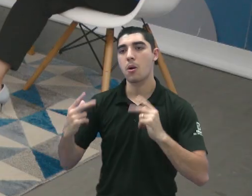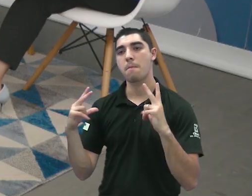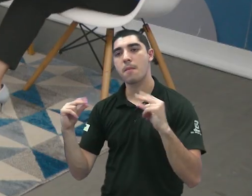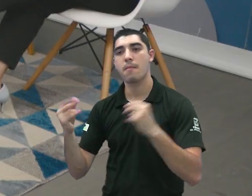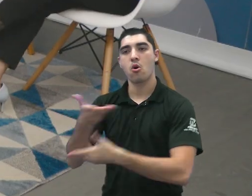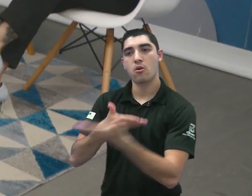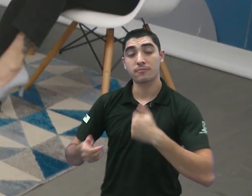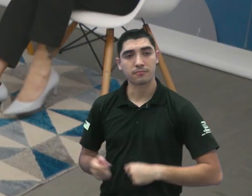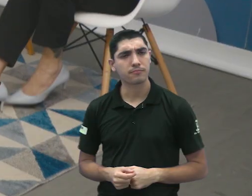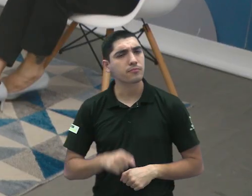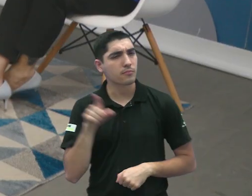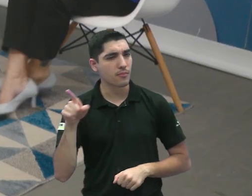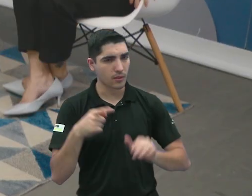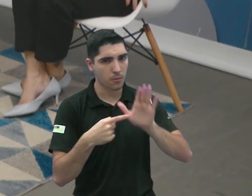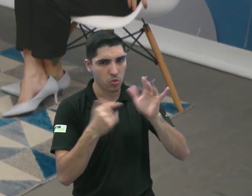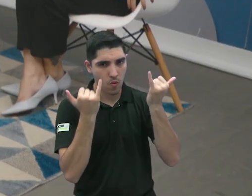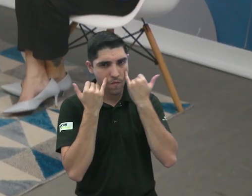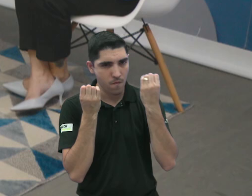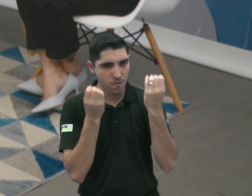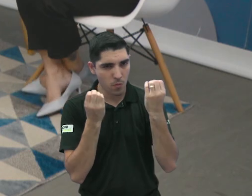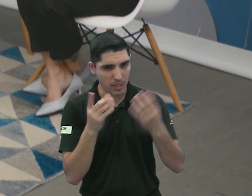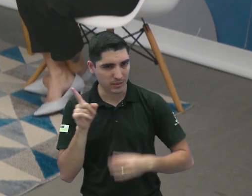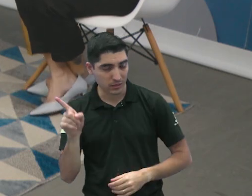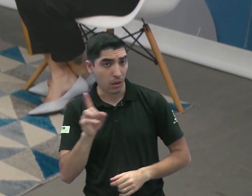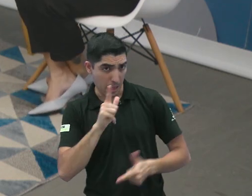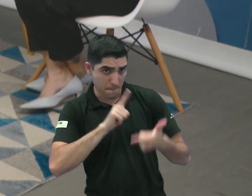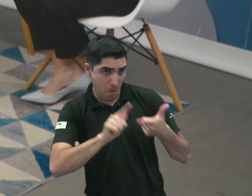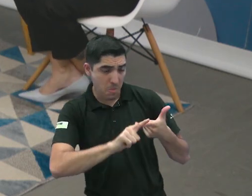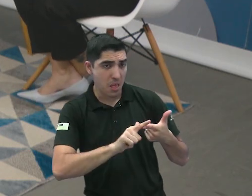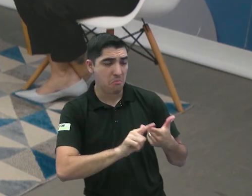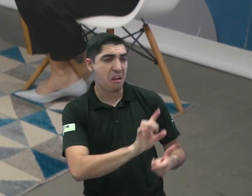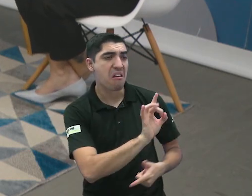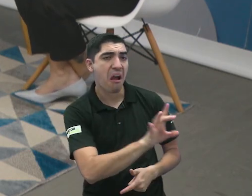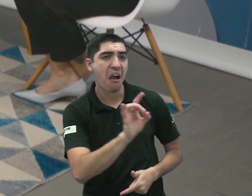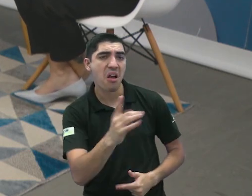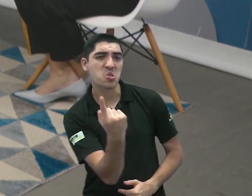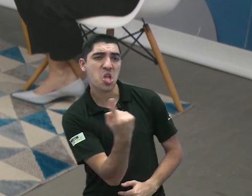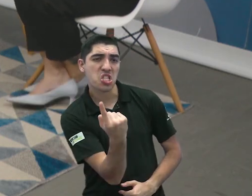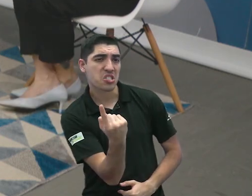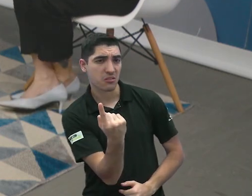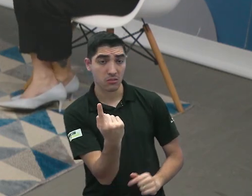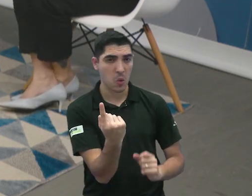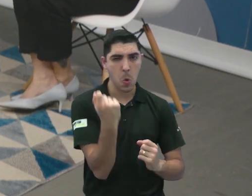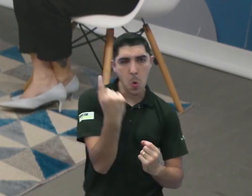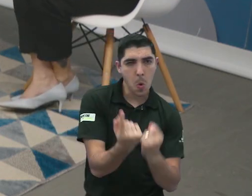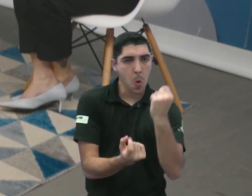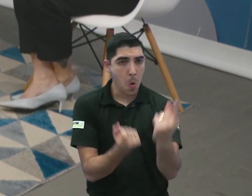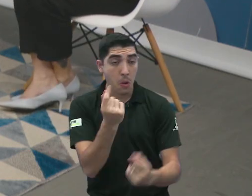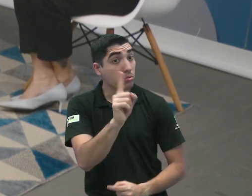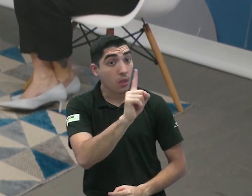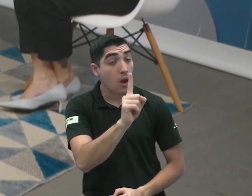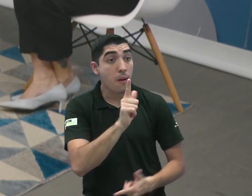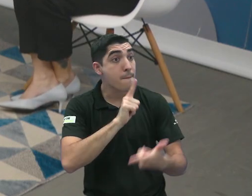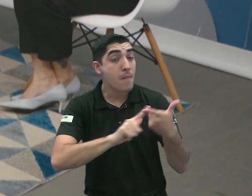mostrei anteriormente mostram que não é um problema individual. Se tornou um problema coletivo que